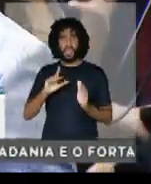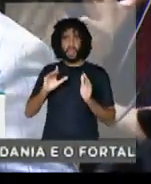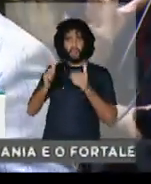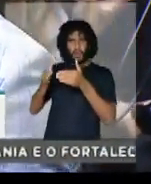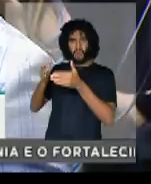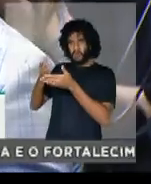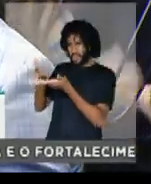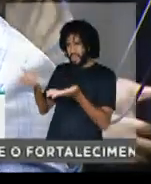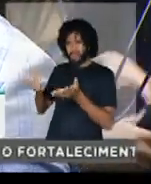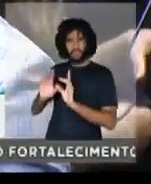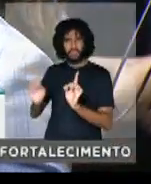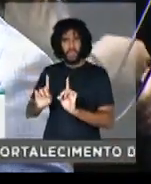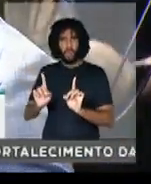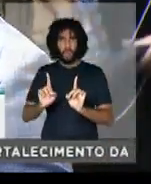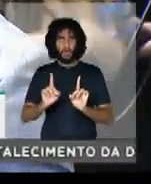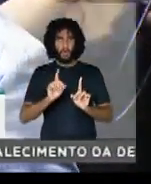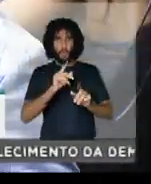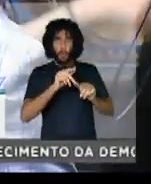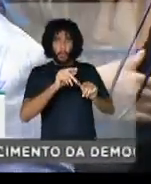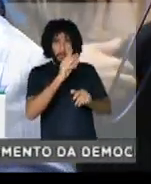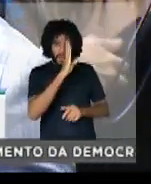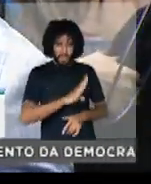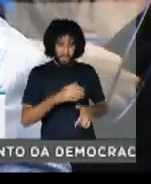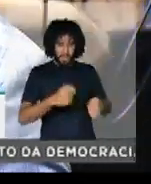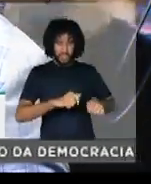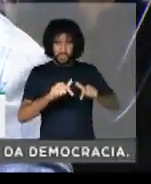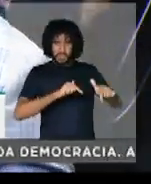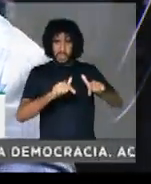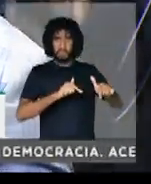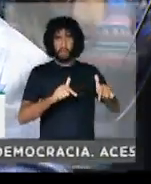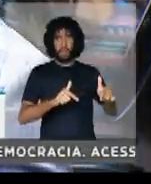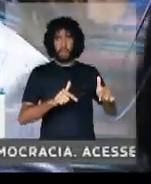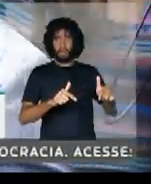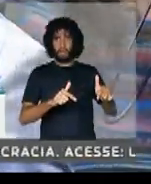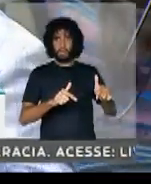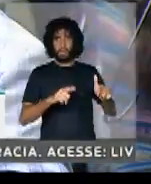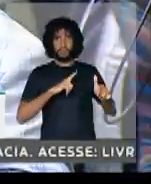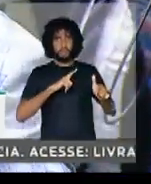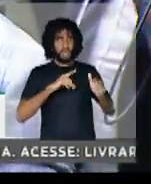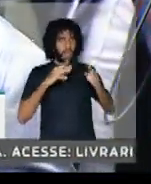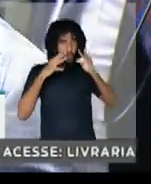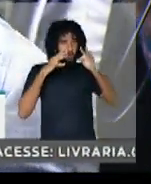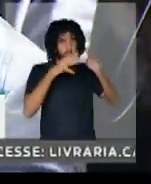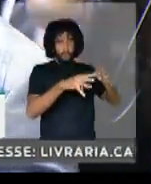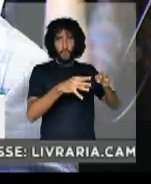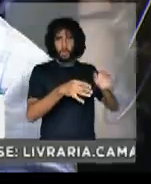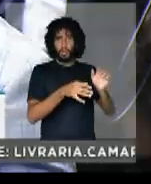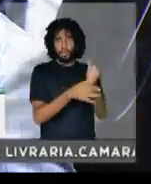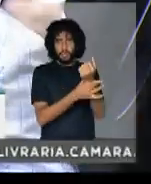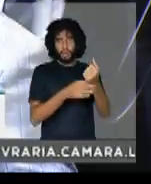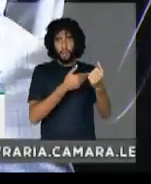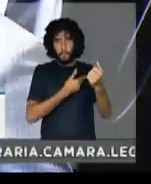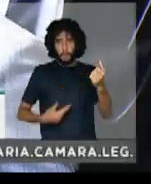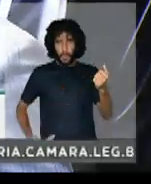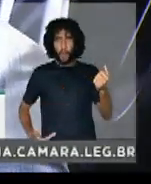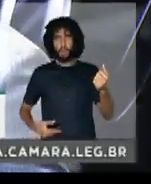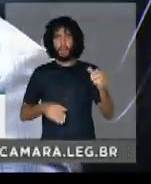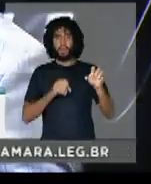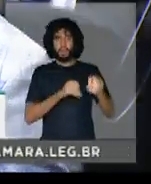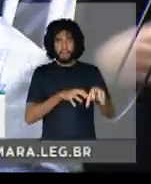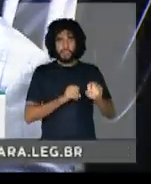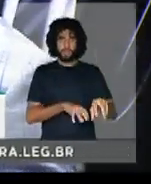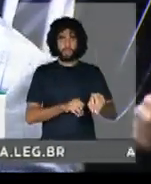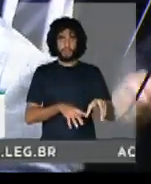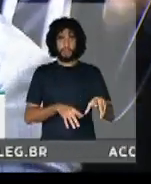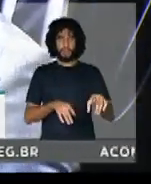dos outros. O Brasil precisa de trabalho. O Brasil precisa que ele preste atenção na segurança pública, na